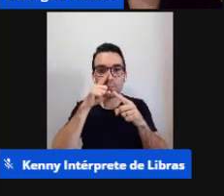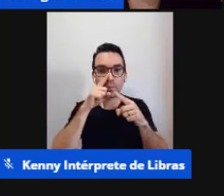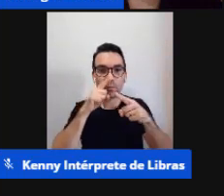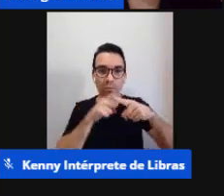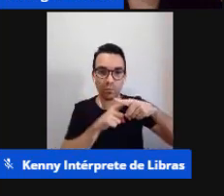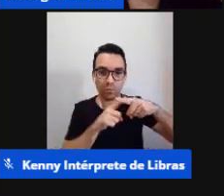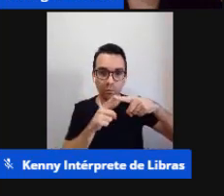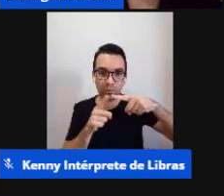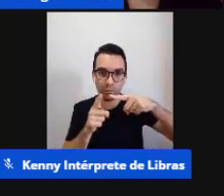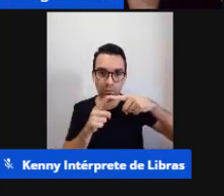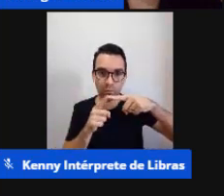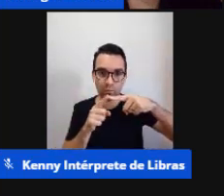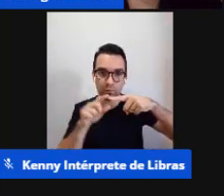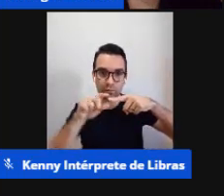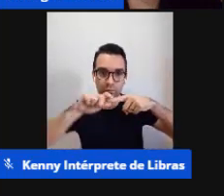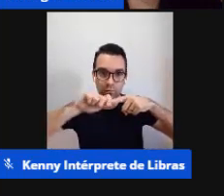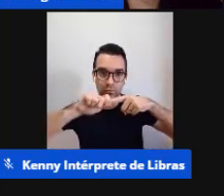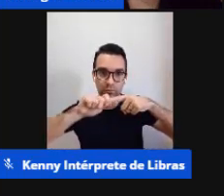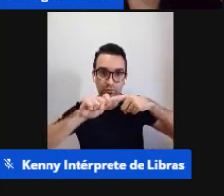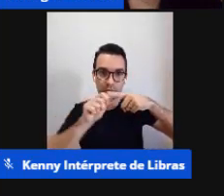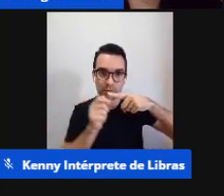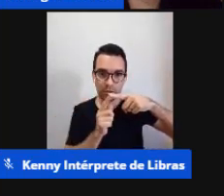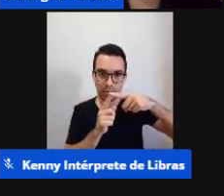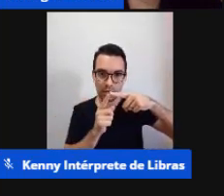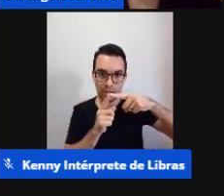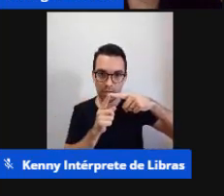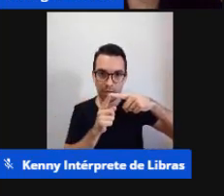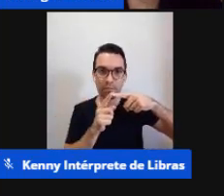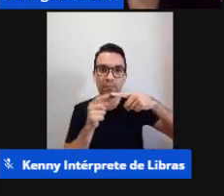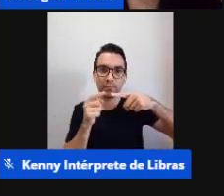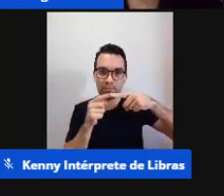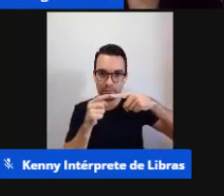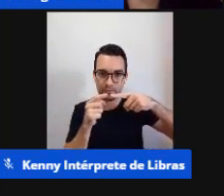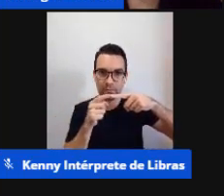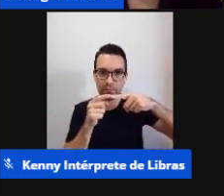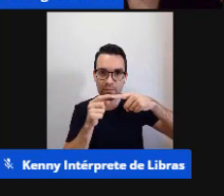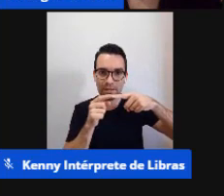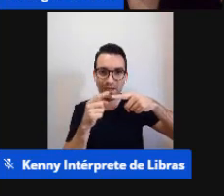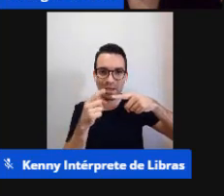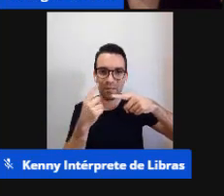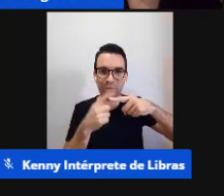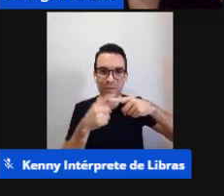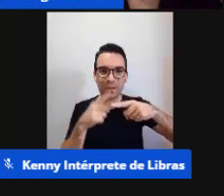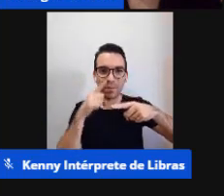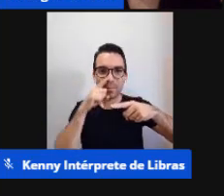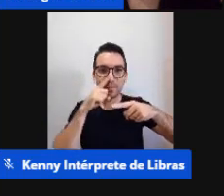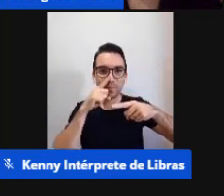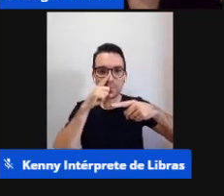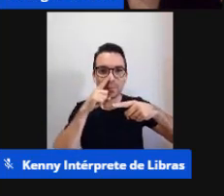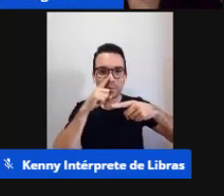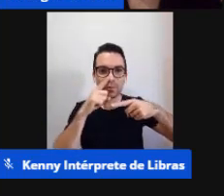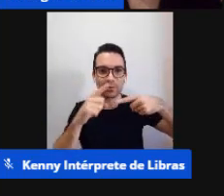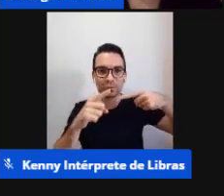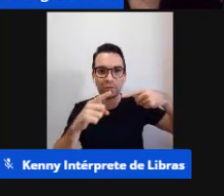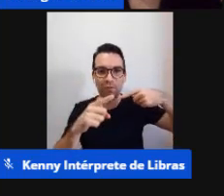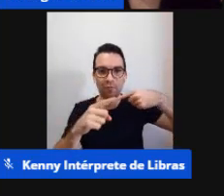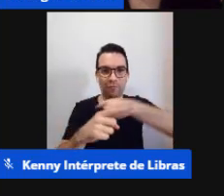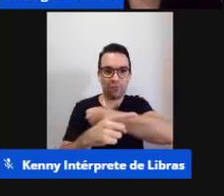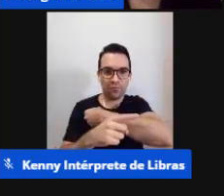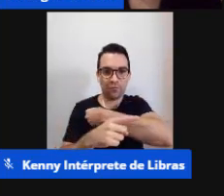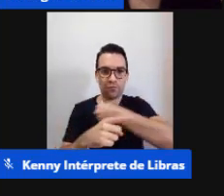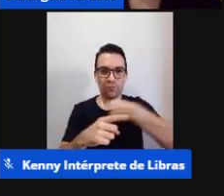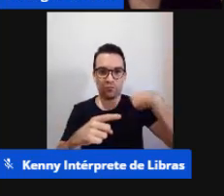de ordem, deixa a criança utilizar a imaginação. Fica auxiliando. Então isso aqui é muito importante, vai trabalhar